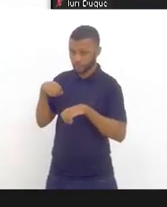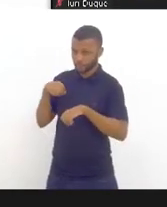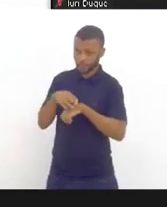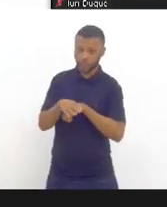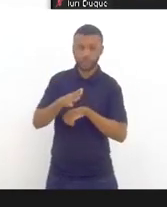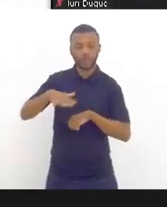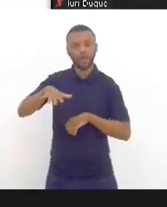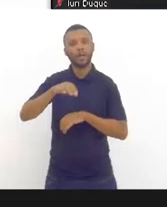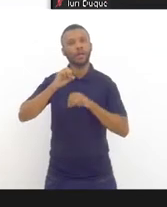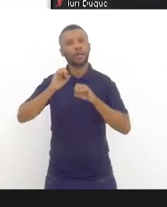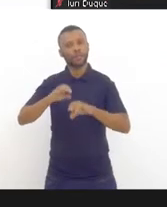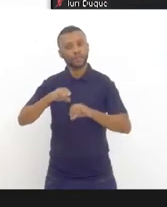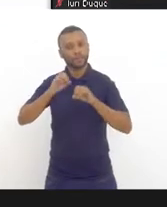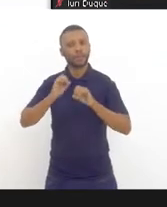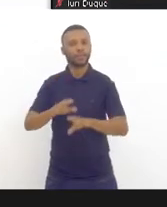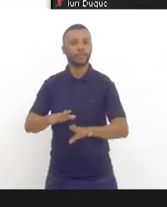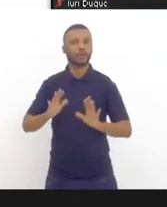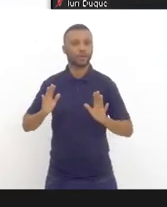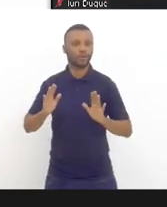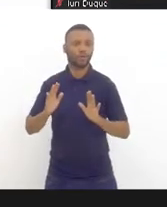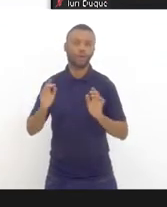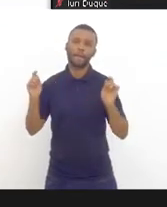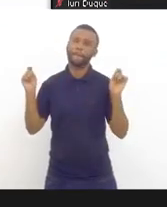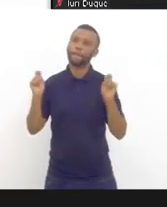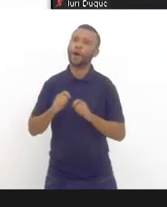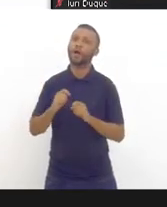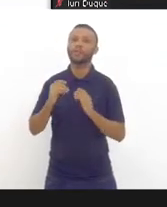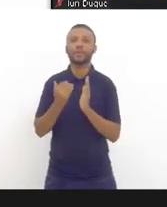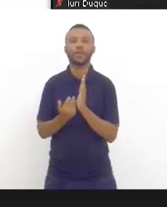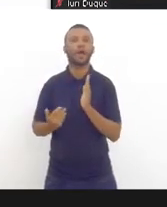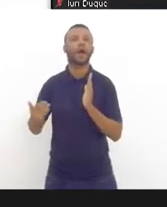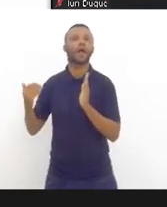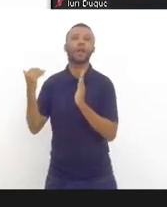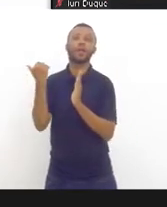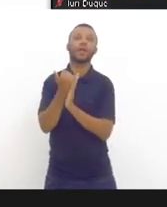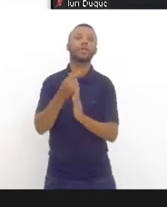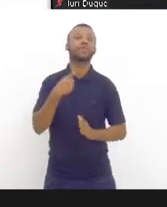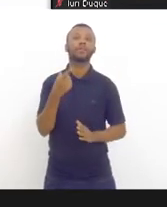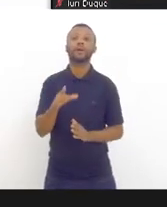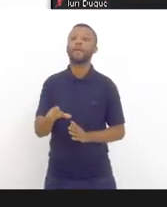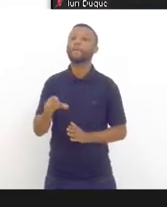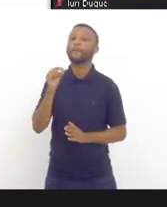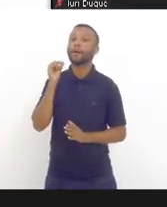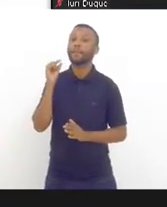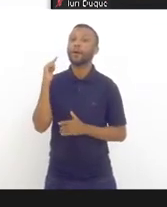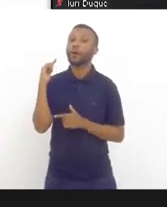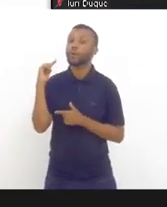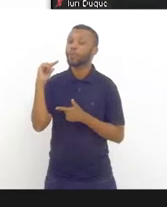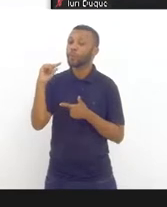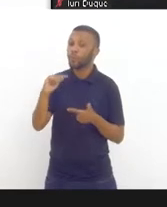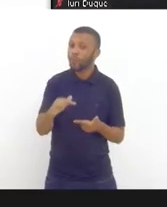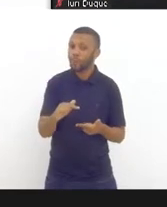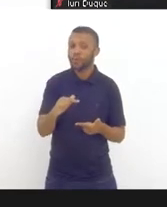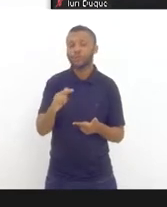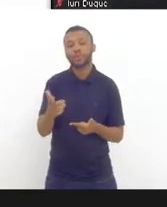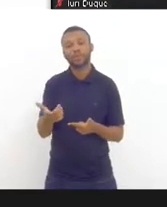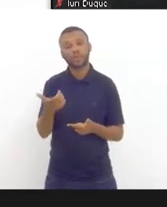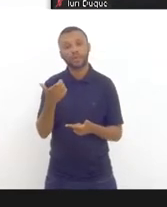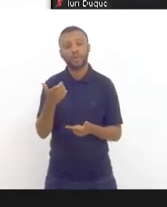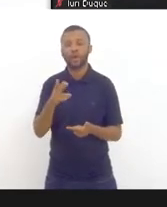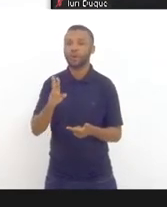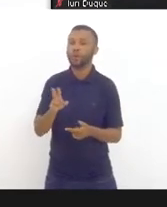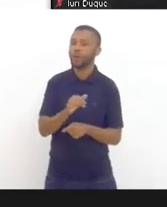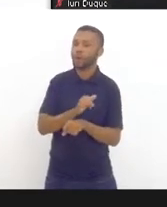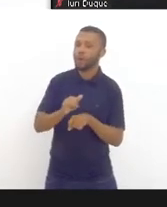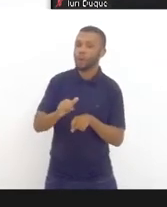educação ela poderia ir além. A gente está optando em ser o mais conservador em querer realizar a melhoria possível